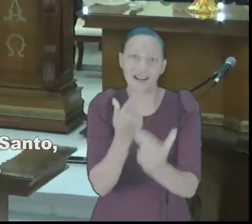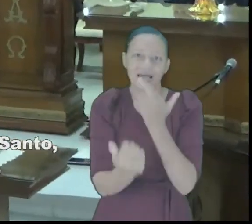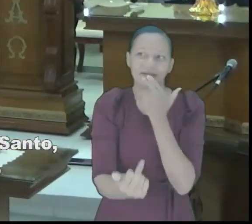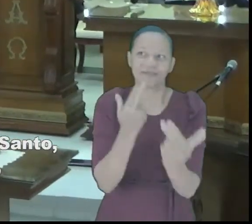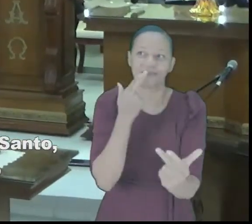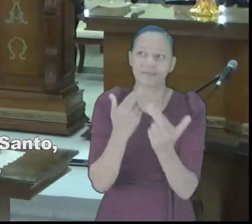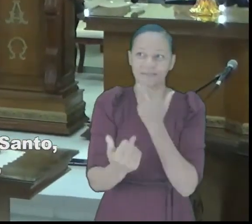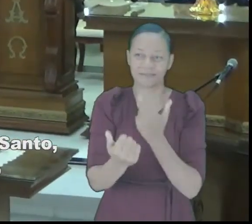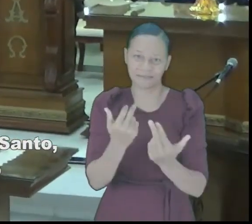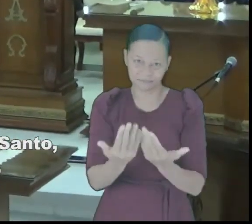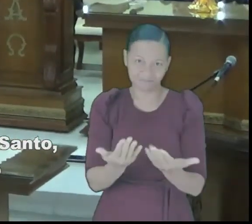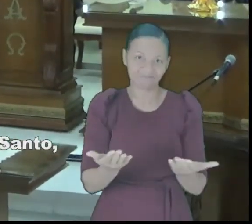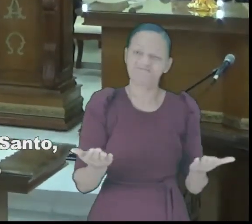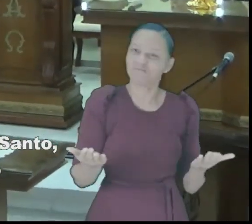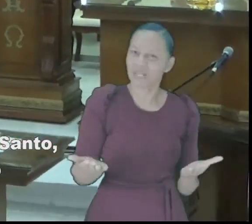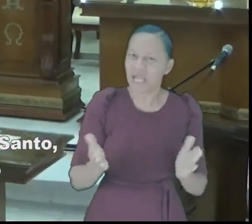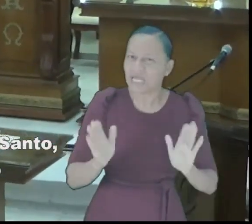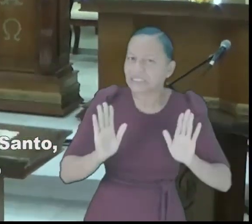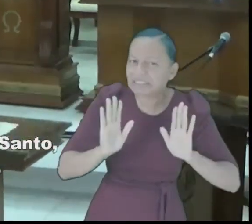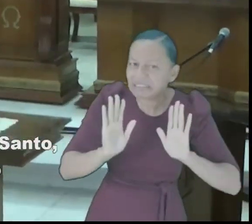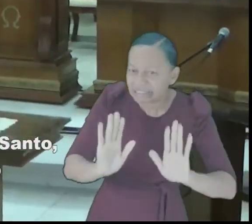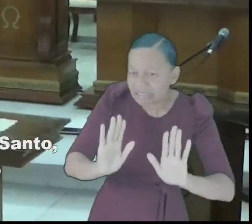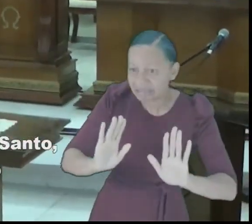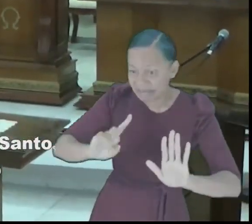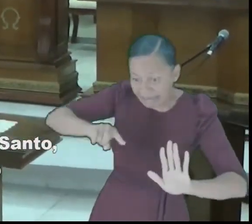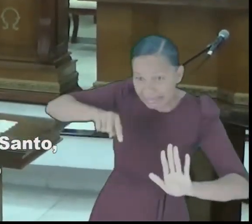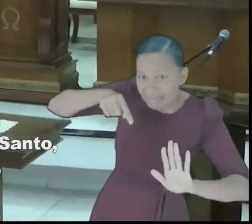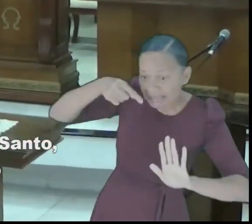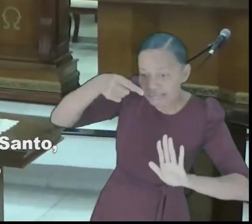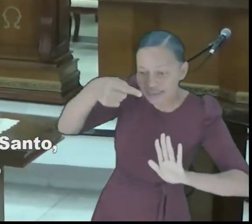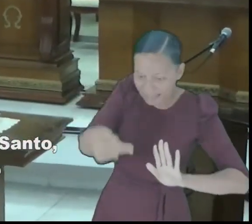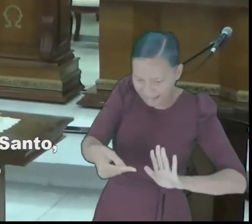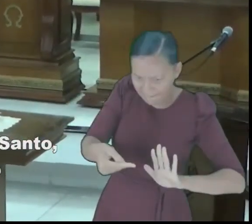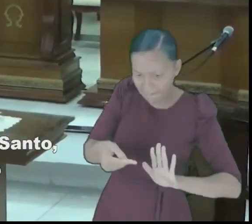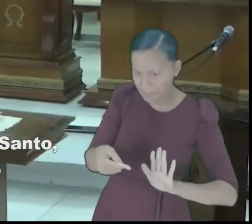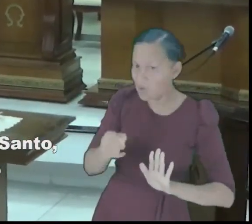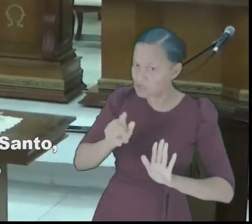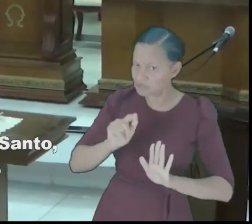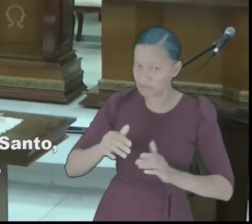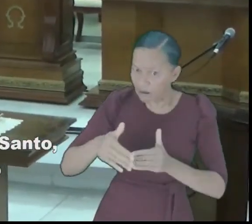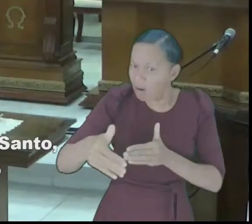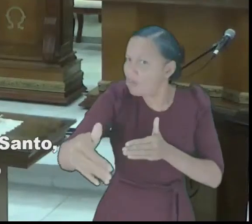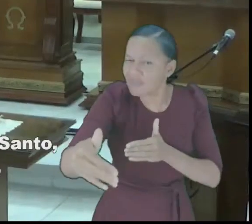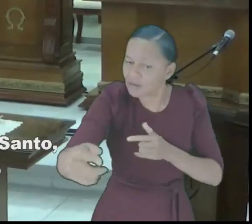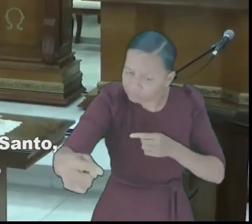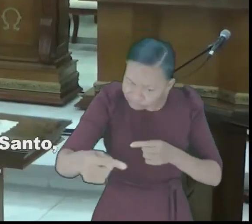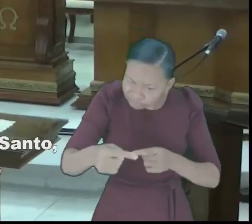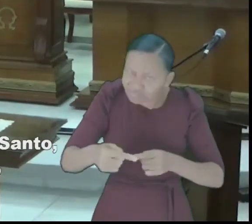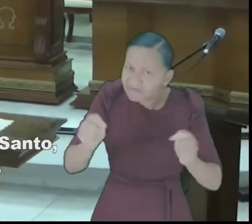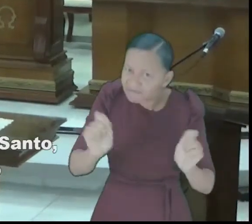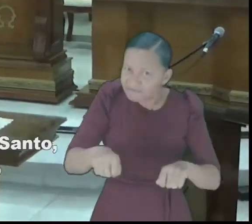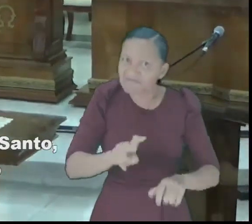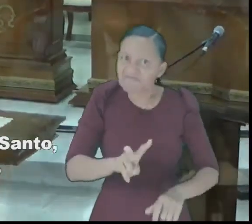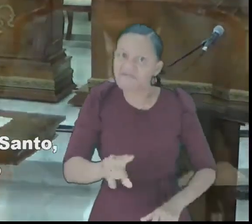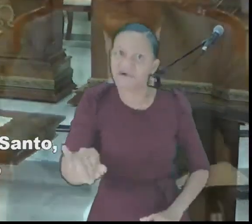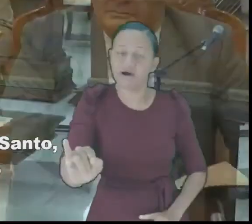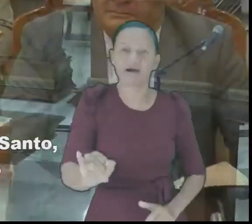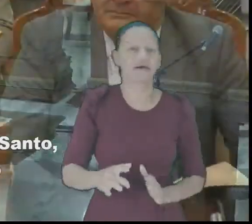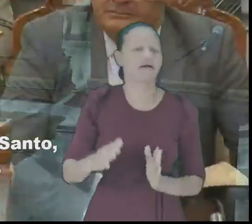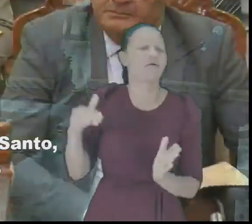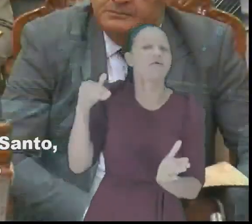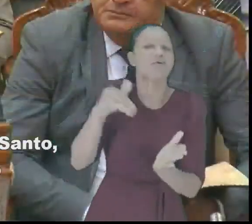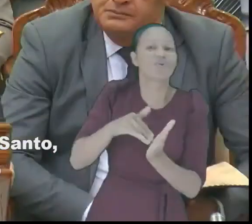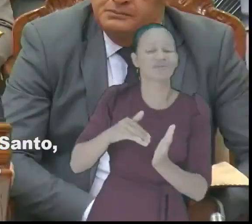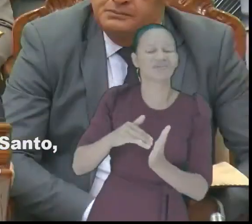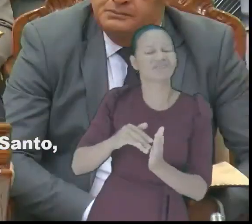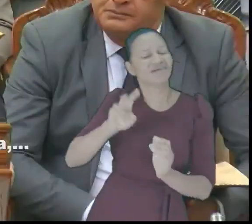Espírito Santo, não muito depois destes dias. Na última vez que nós